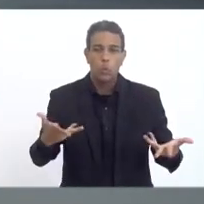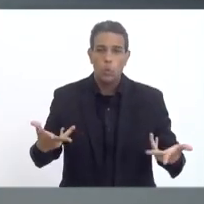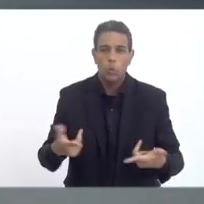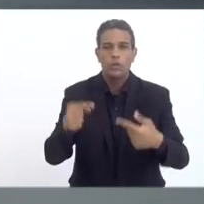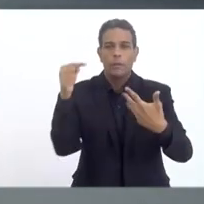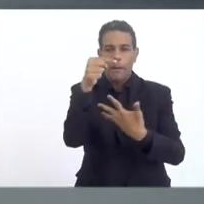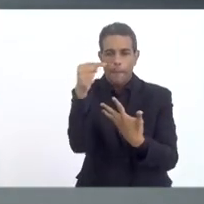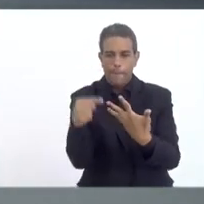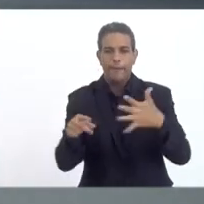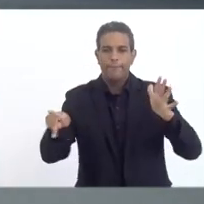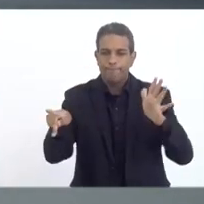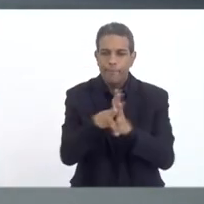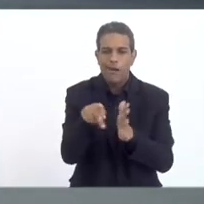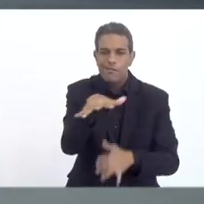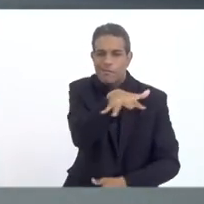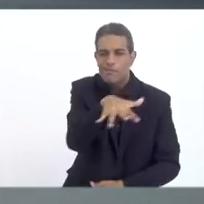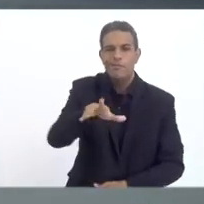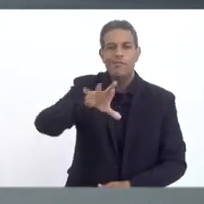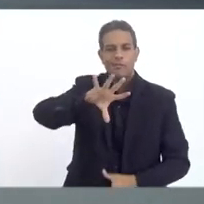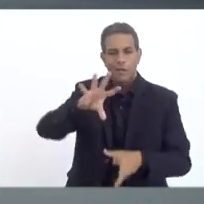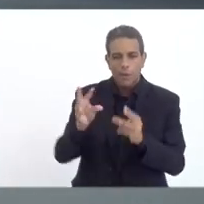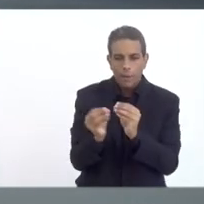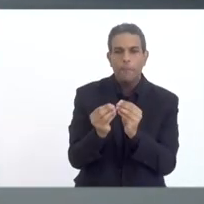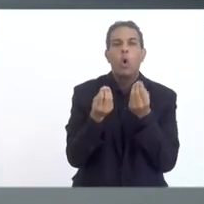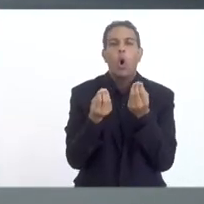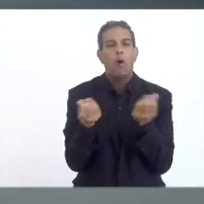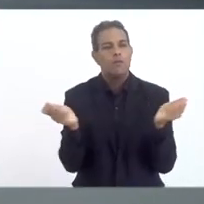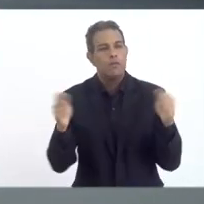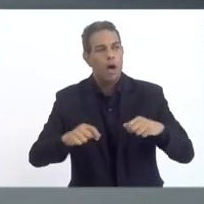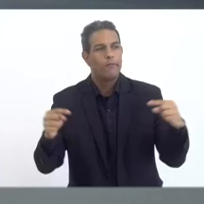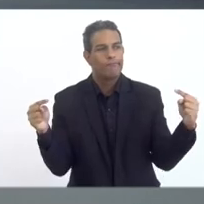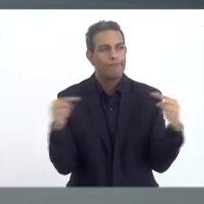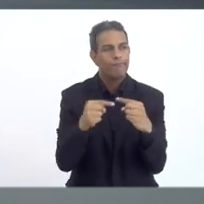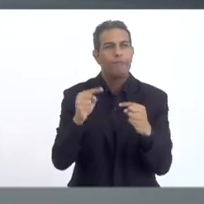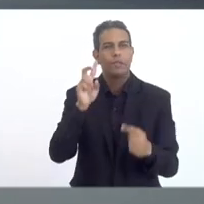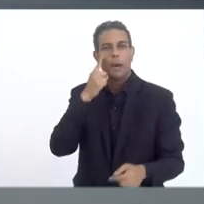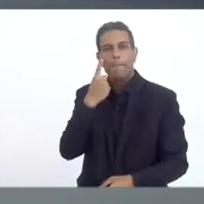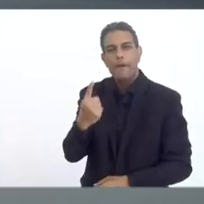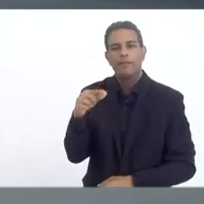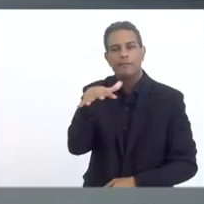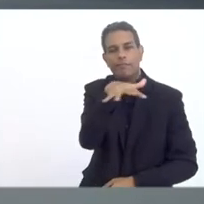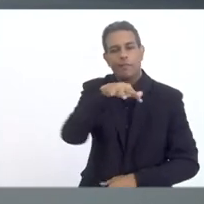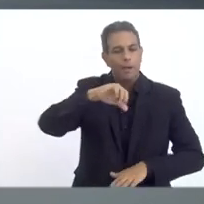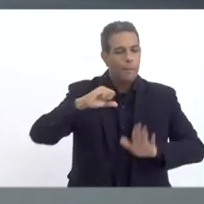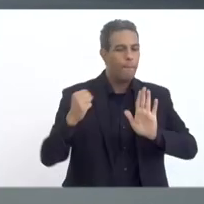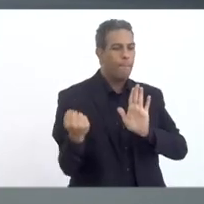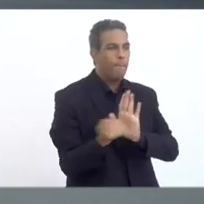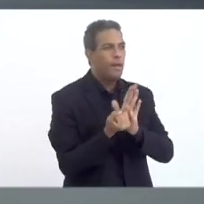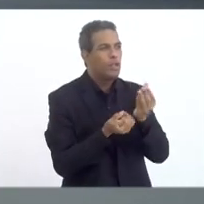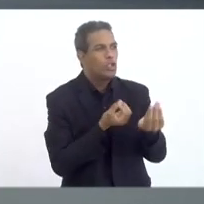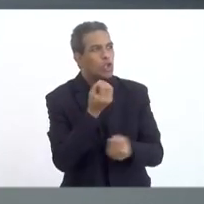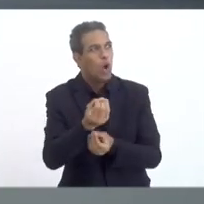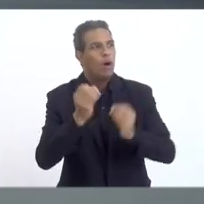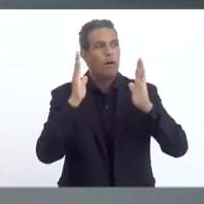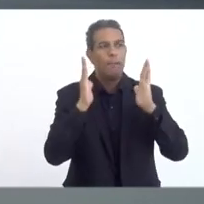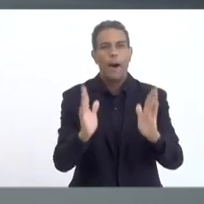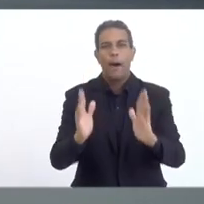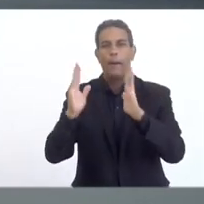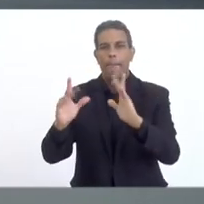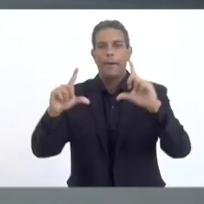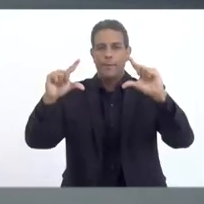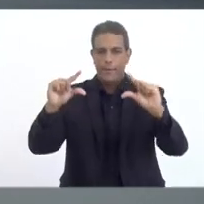incluídas no novo regime, no regime previdenciário. Portanto, o impacto para fins de previdência